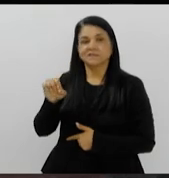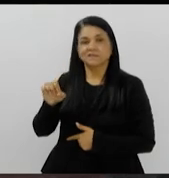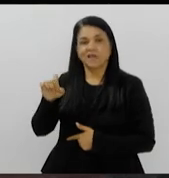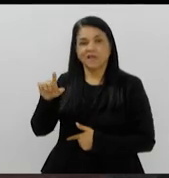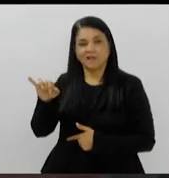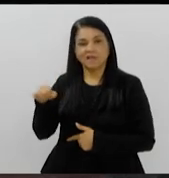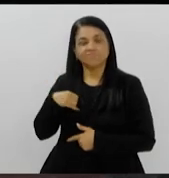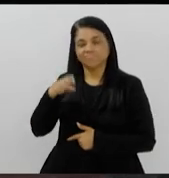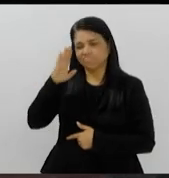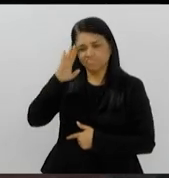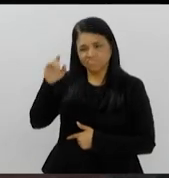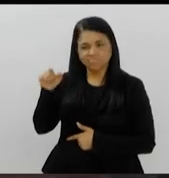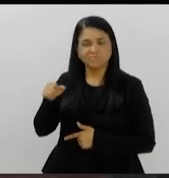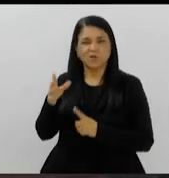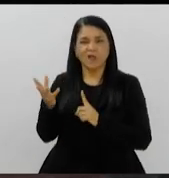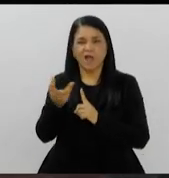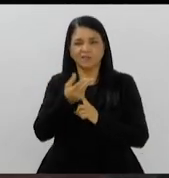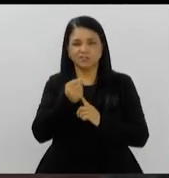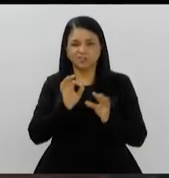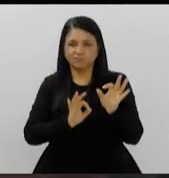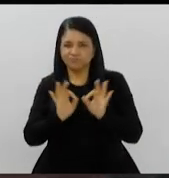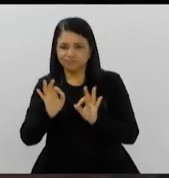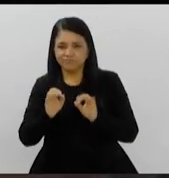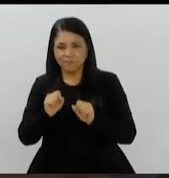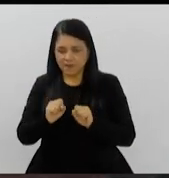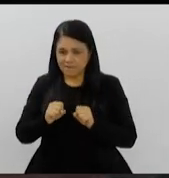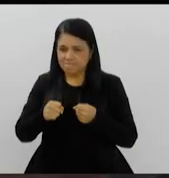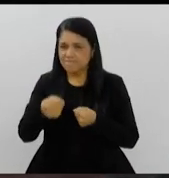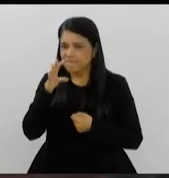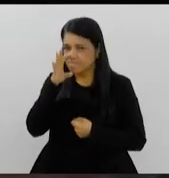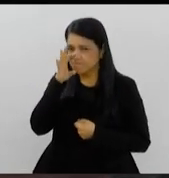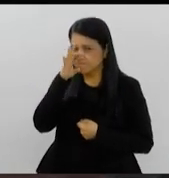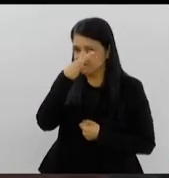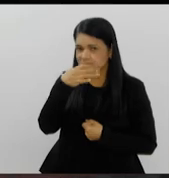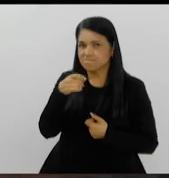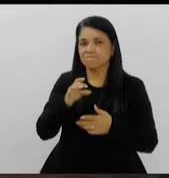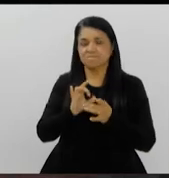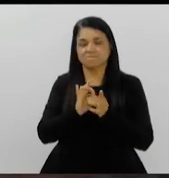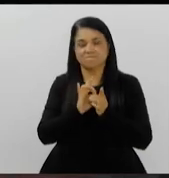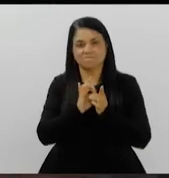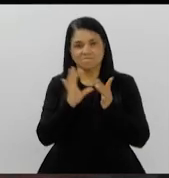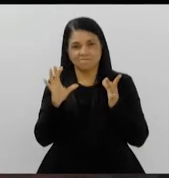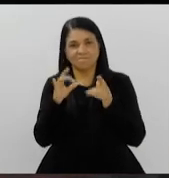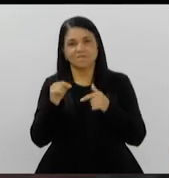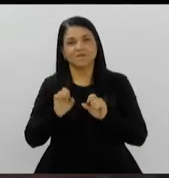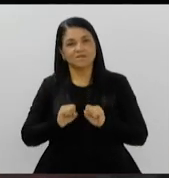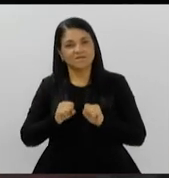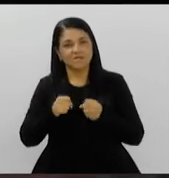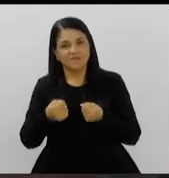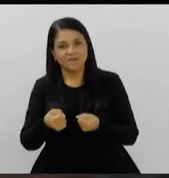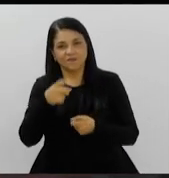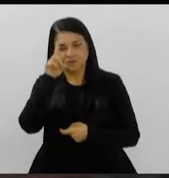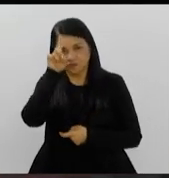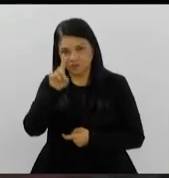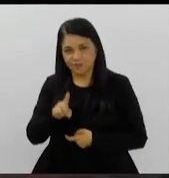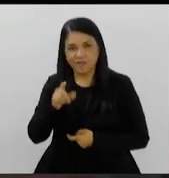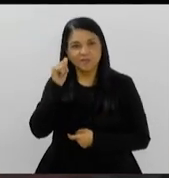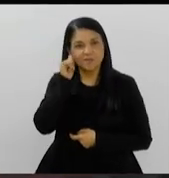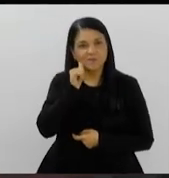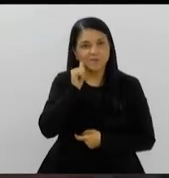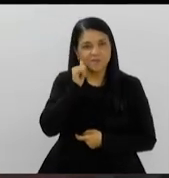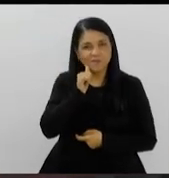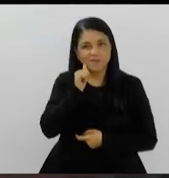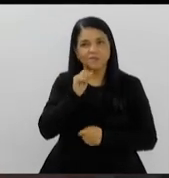outros artistas para resistir, defendendo a democracia, defendendo os direitos das